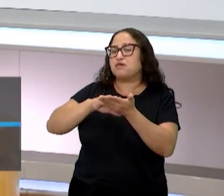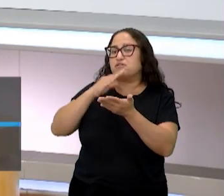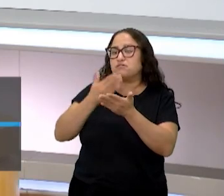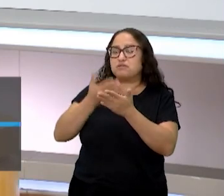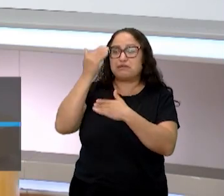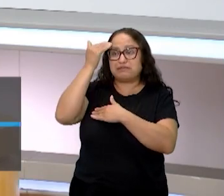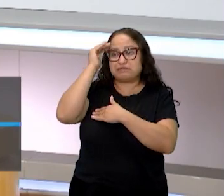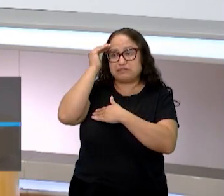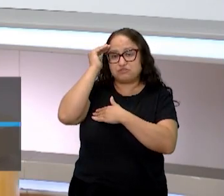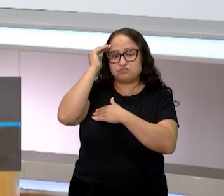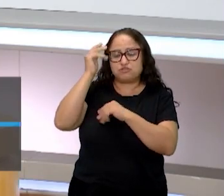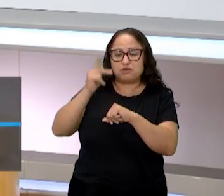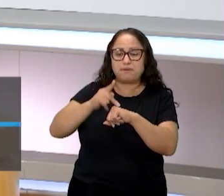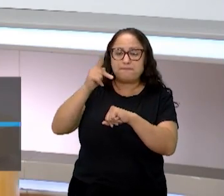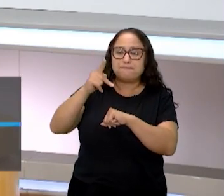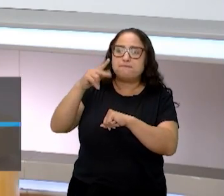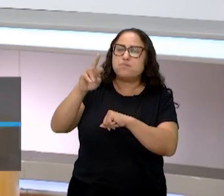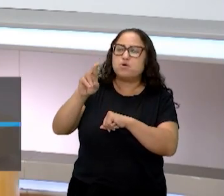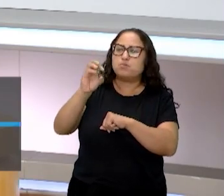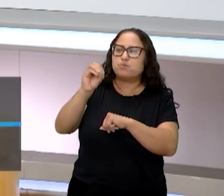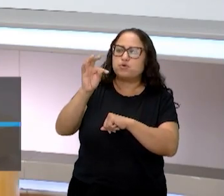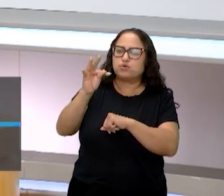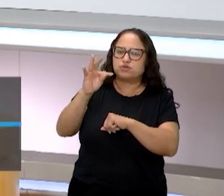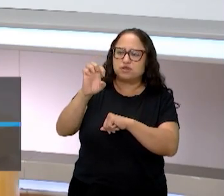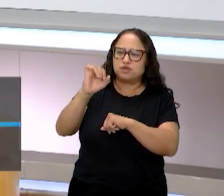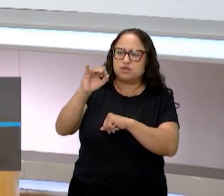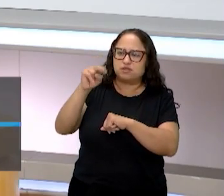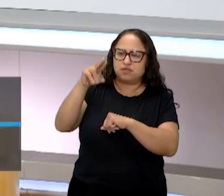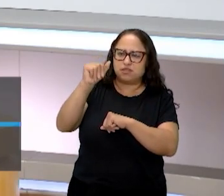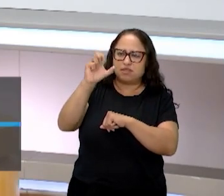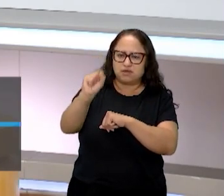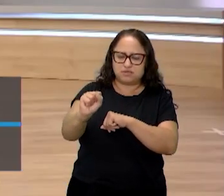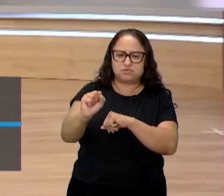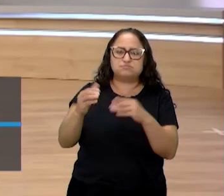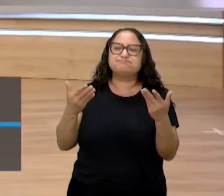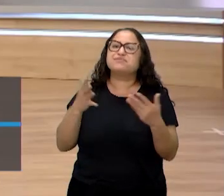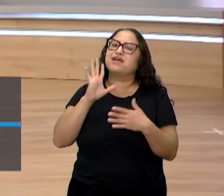em proteínas, né, Giba? Legal, muito bacana. E para